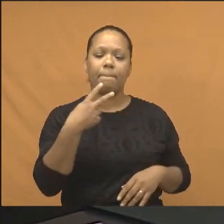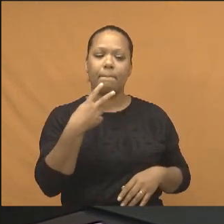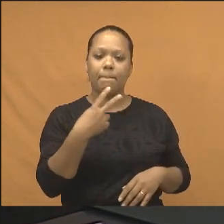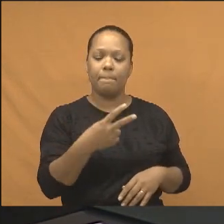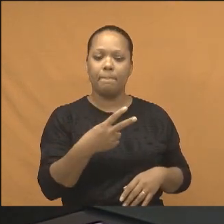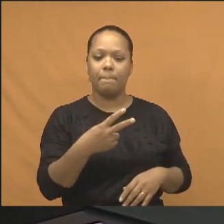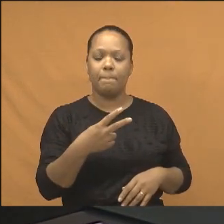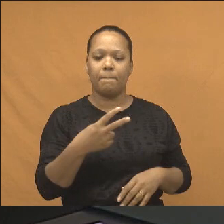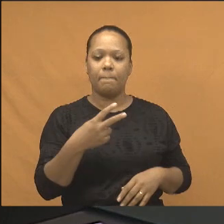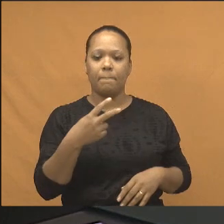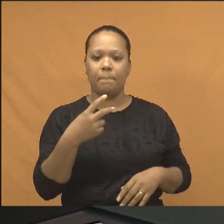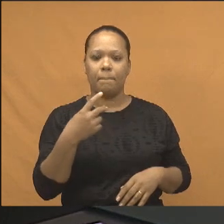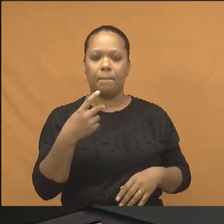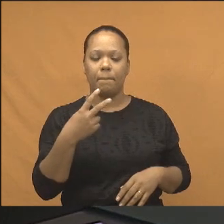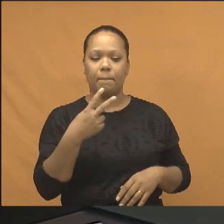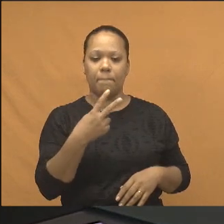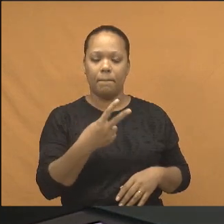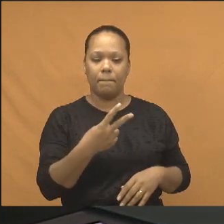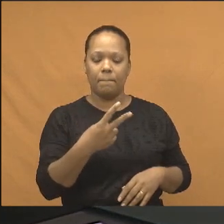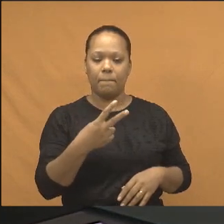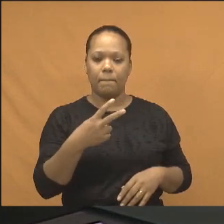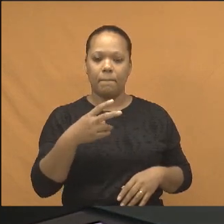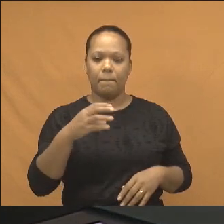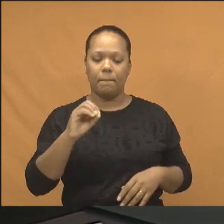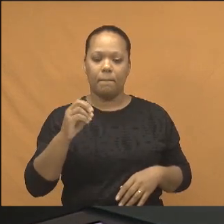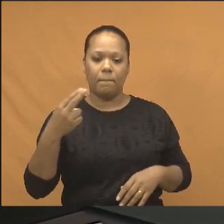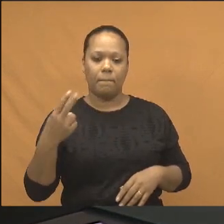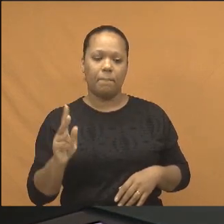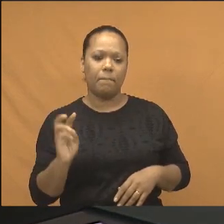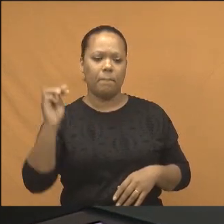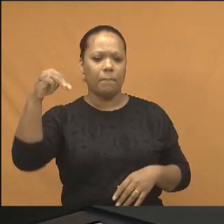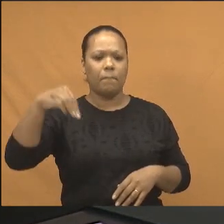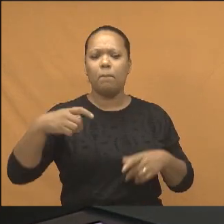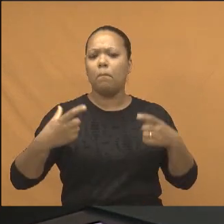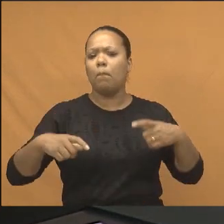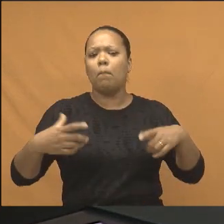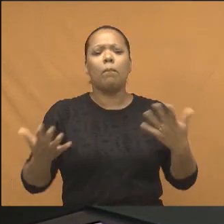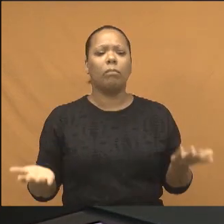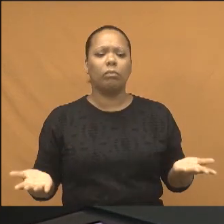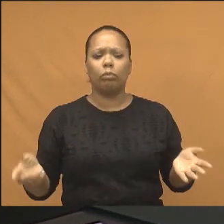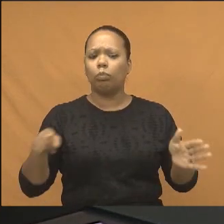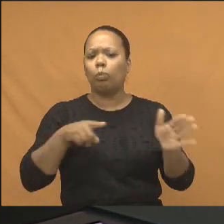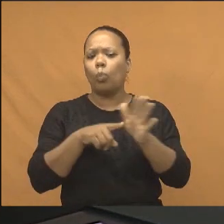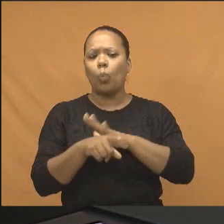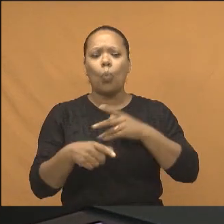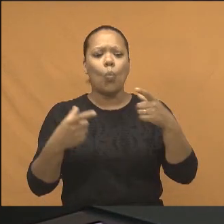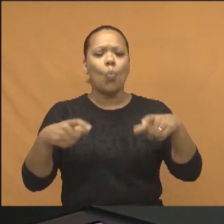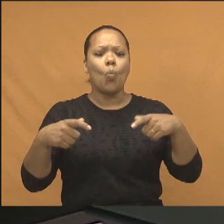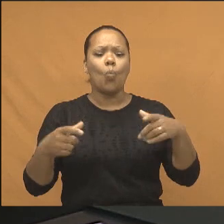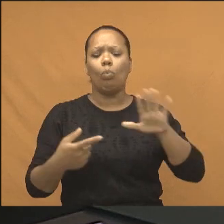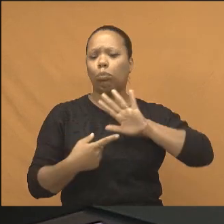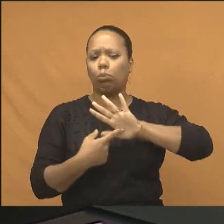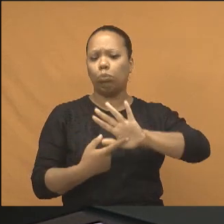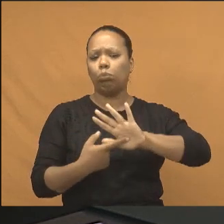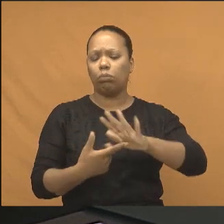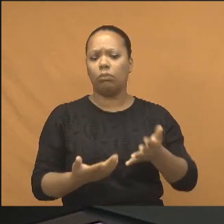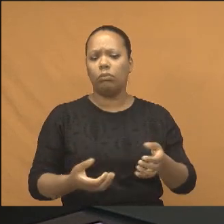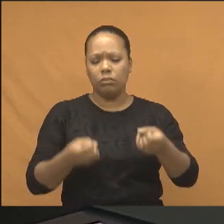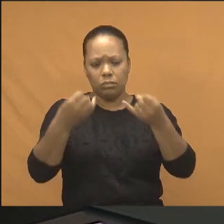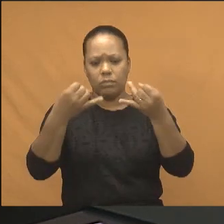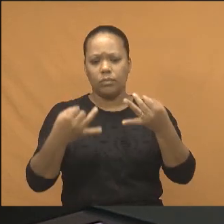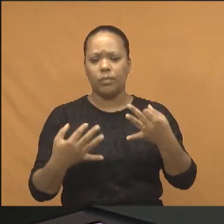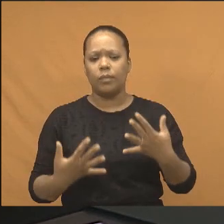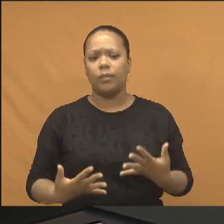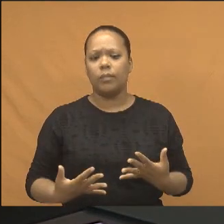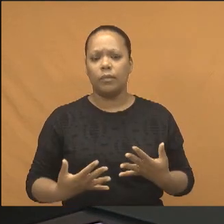quilômetros, ou seja, 202 quilômetros, aonde são esses quilômetros? Por isso eu pedi informação para o DR para esclarecer isso para a